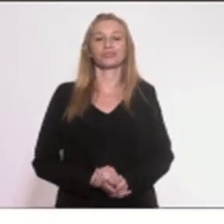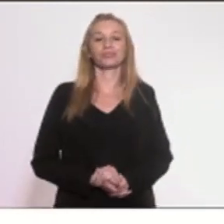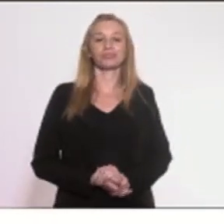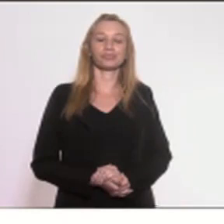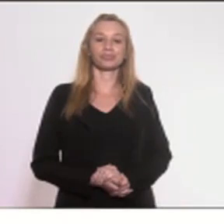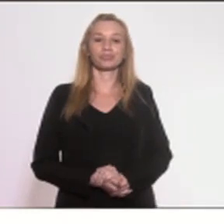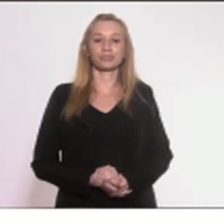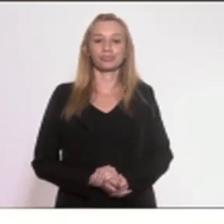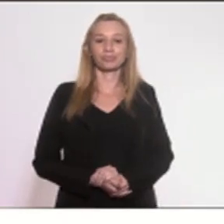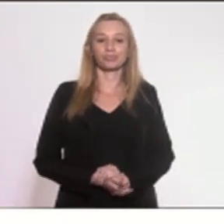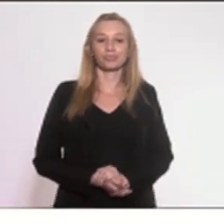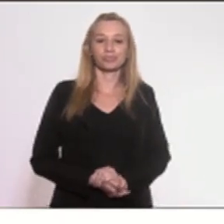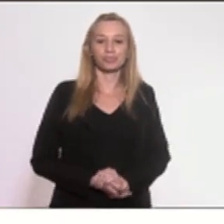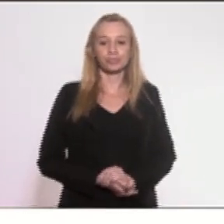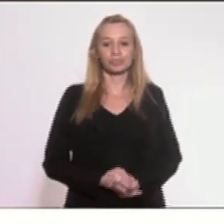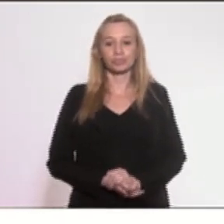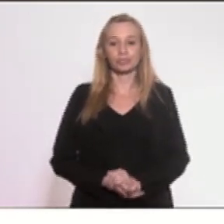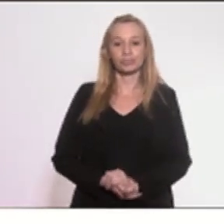O